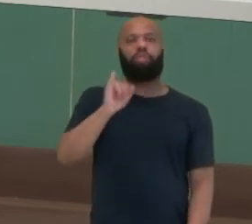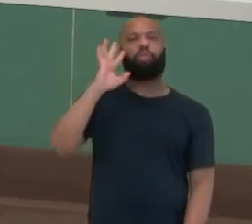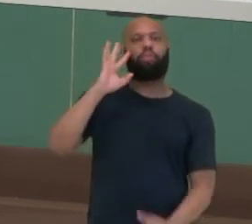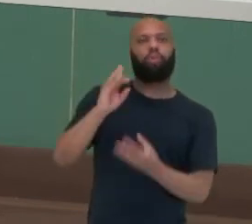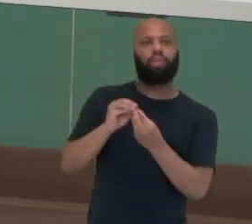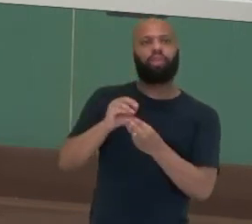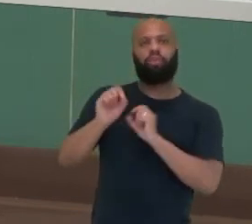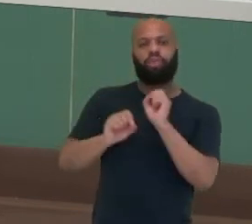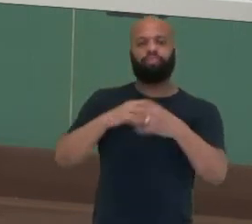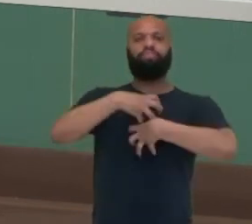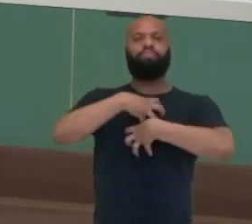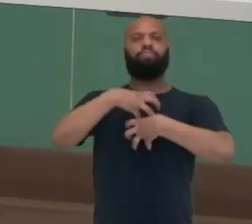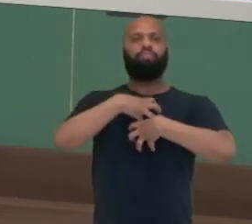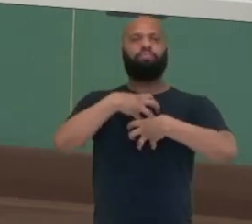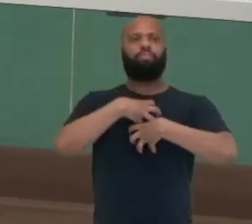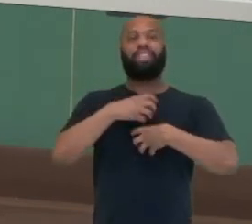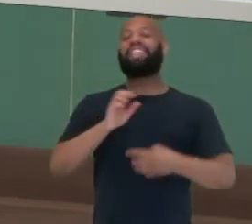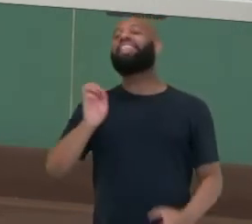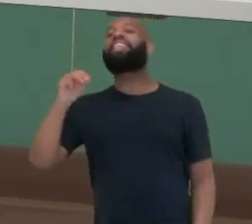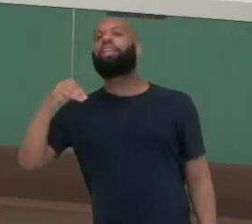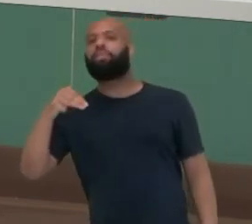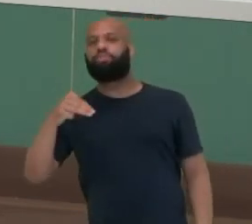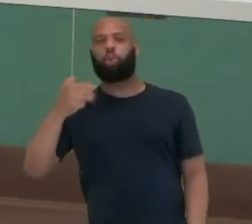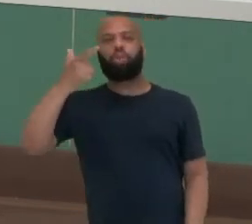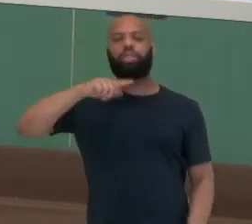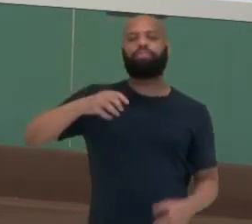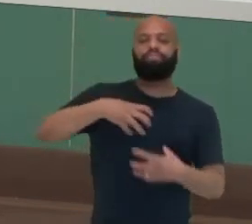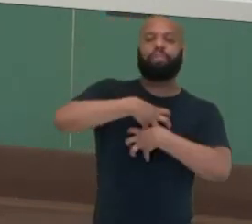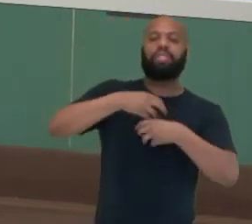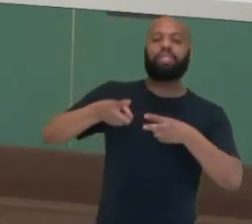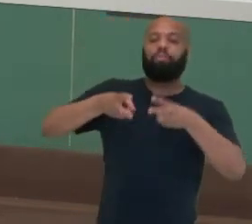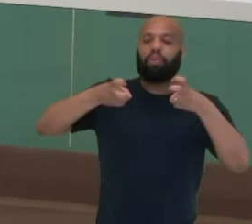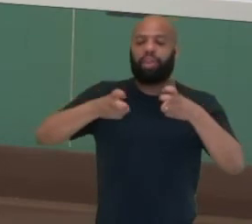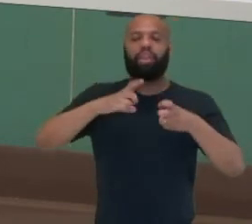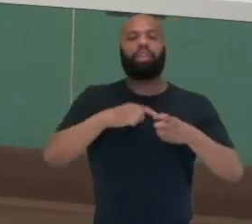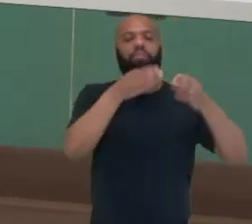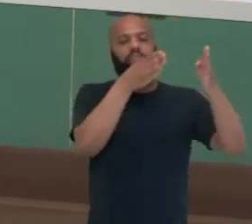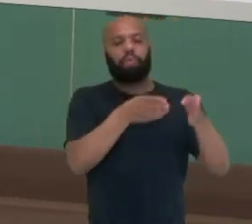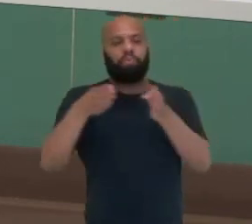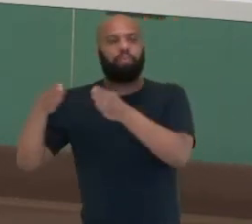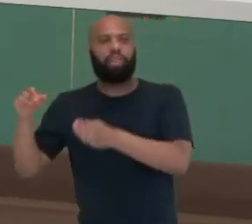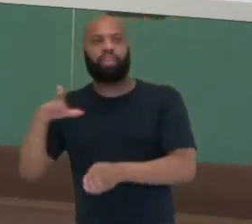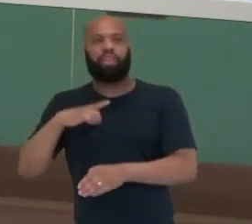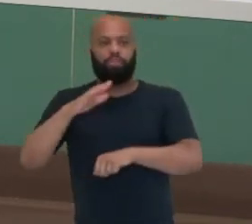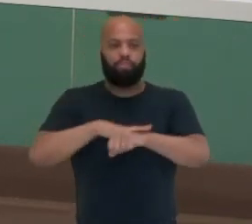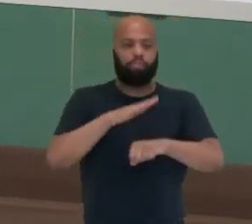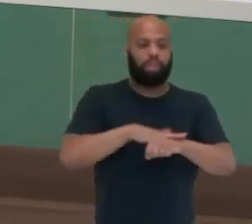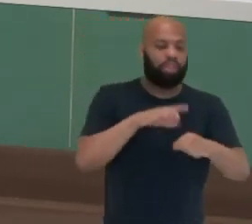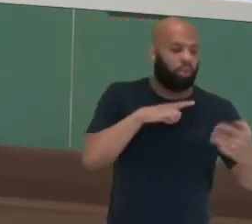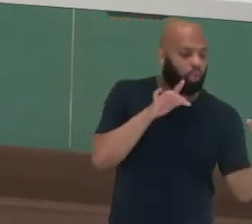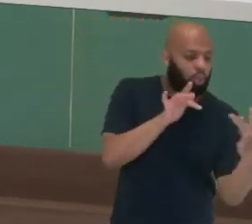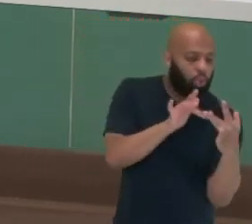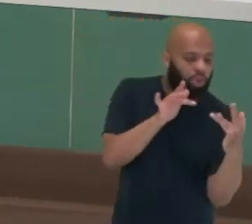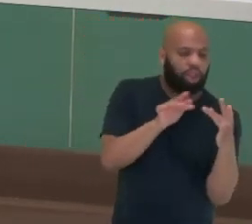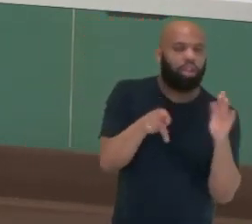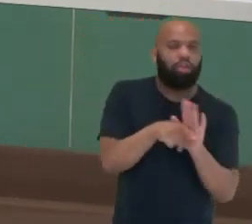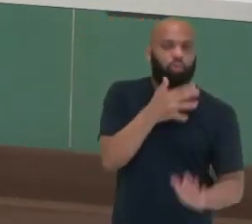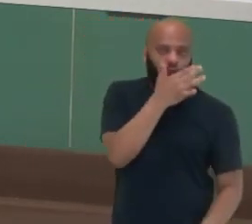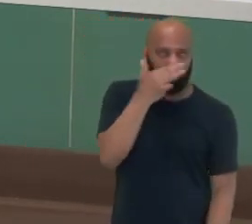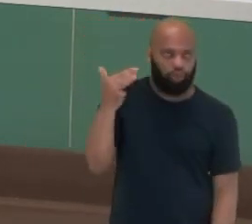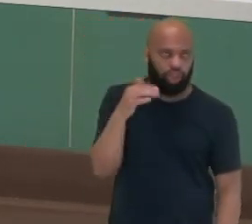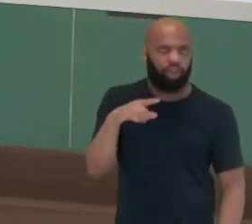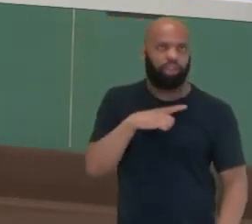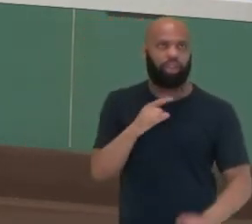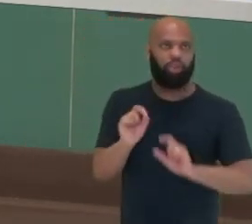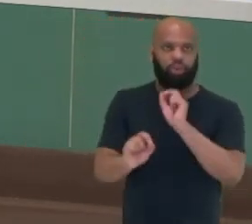interpretados como sensações pelo. Então, você vai perceber que é uma sequência. Desde o ato de entrar em contato com o cheiro